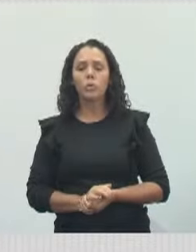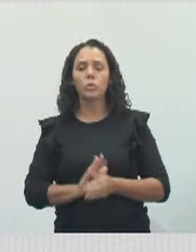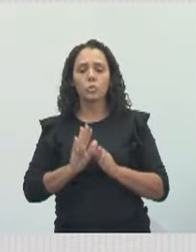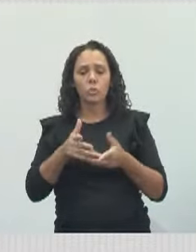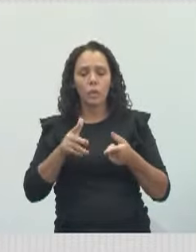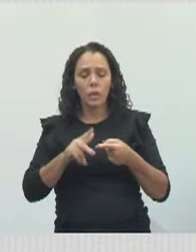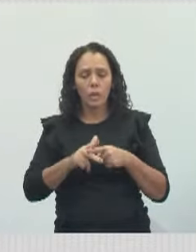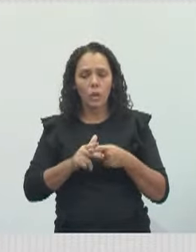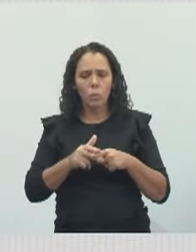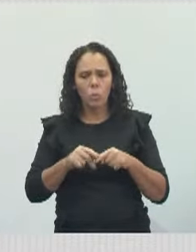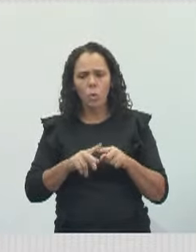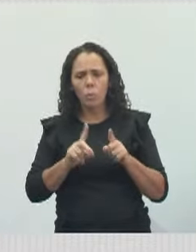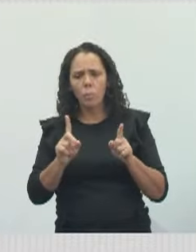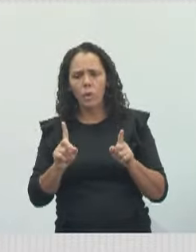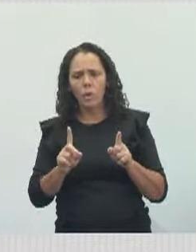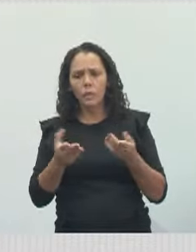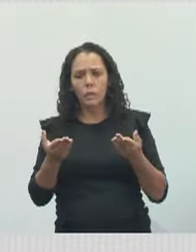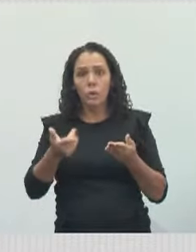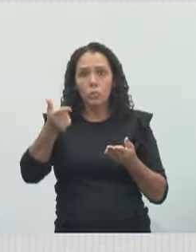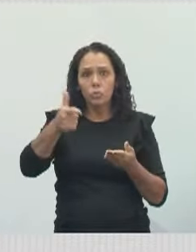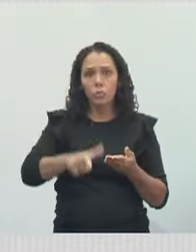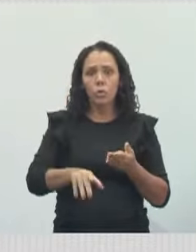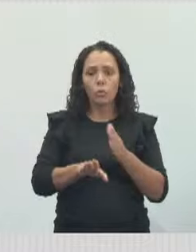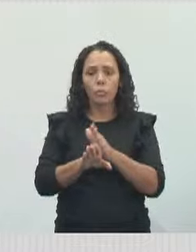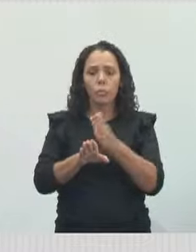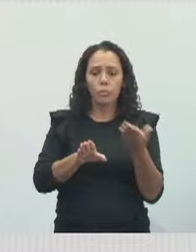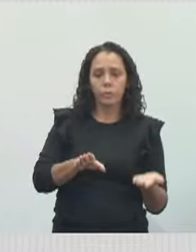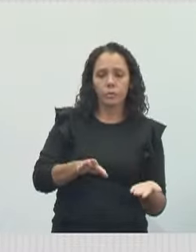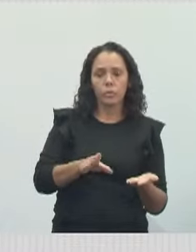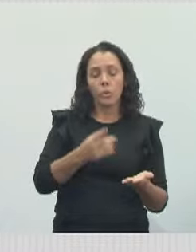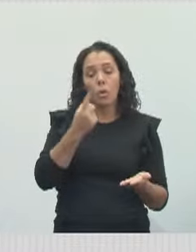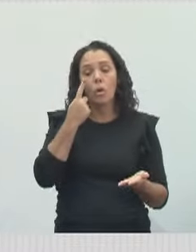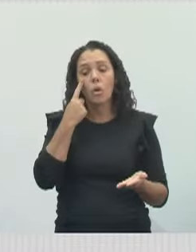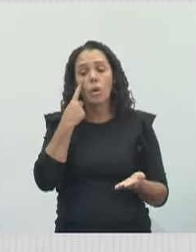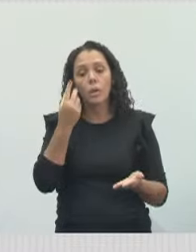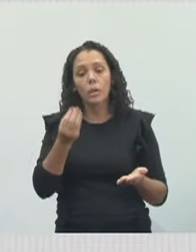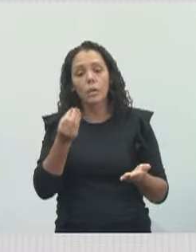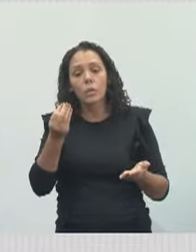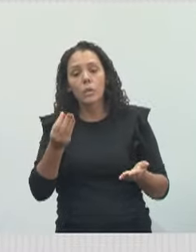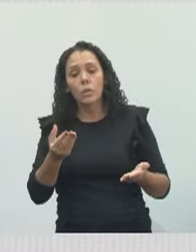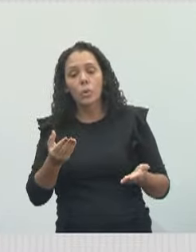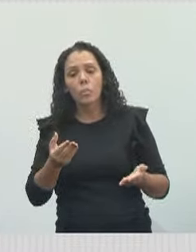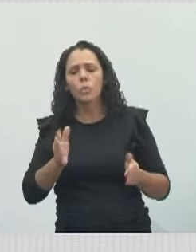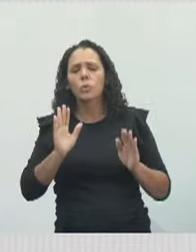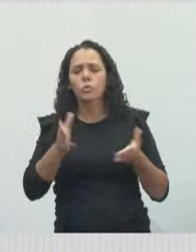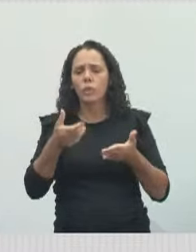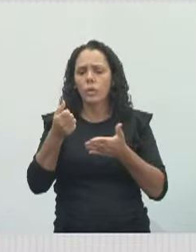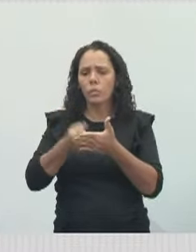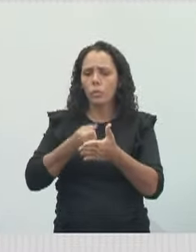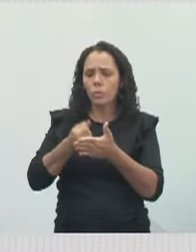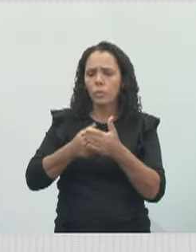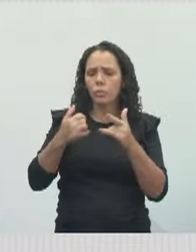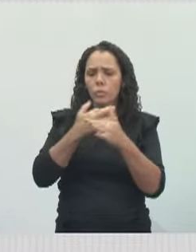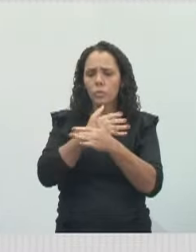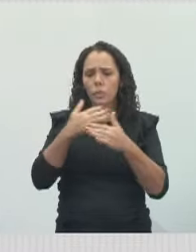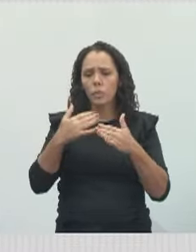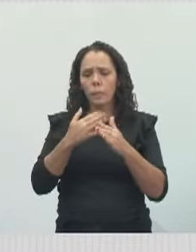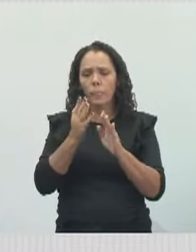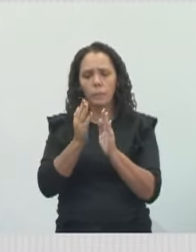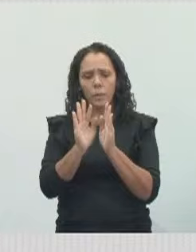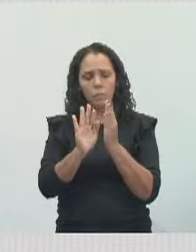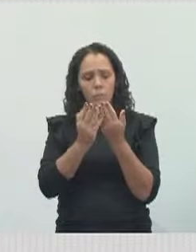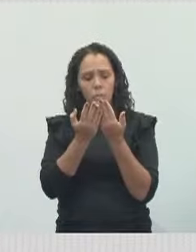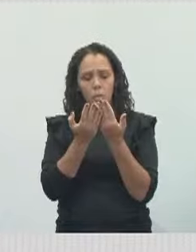Arrumou, mas agora volta a cair de novo ali, como está a situação. E aqui a gente cobrou da mobilidade urbana colocar um guarda-rei